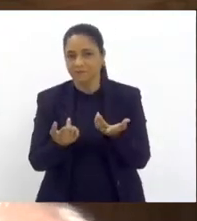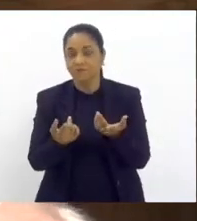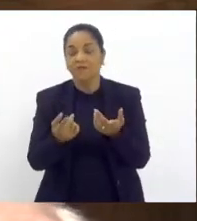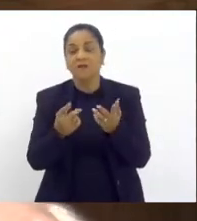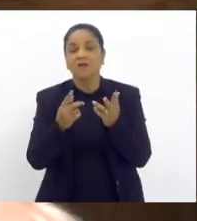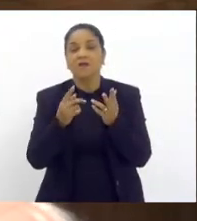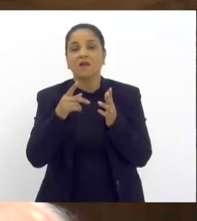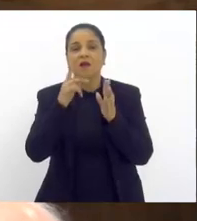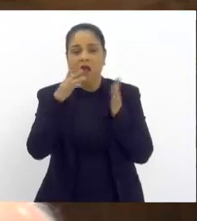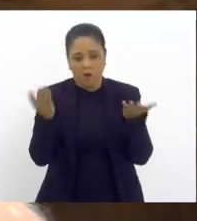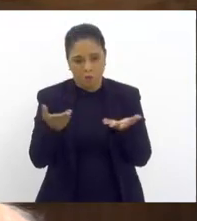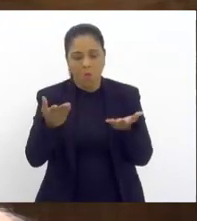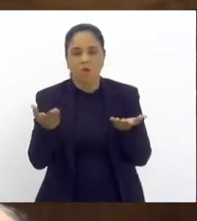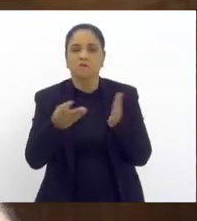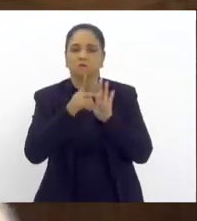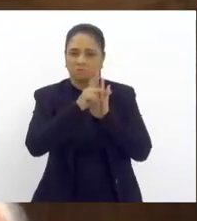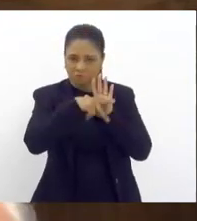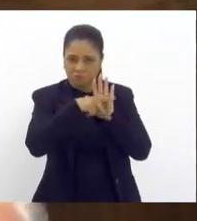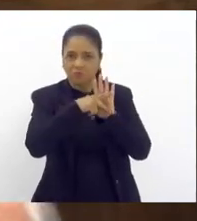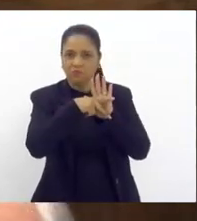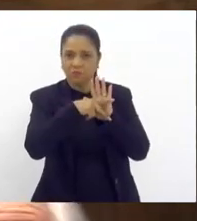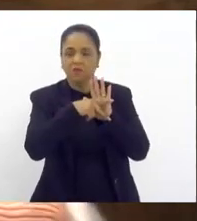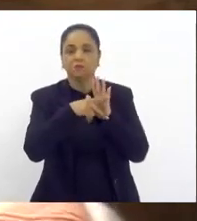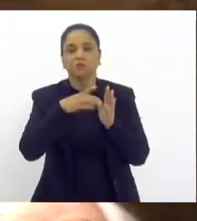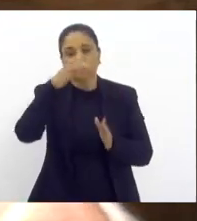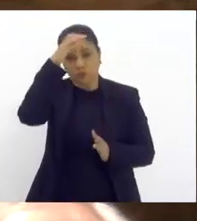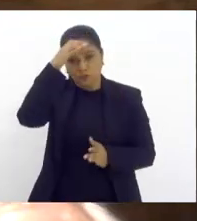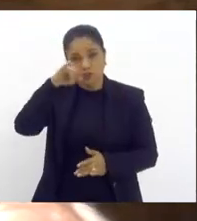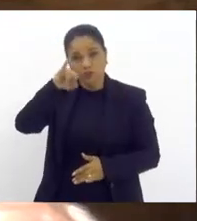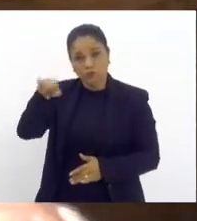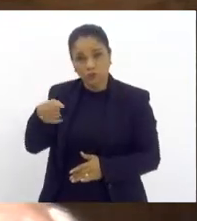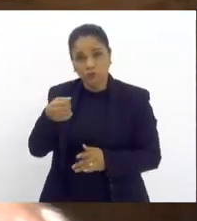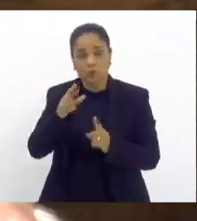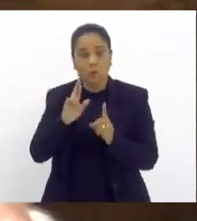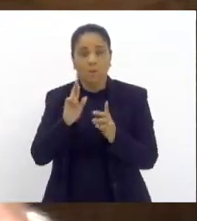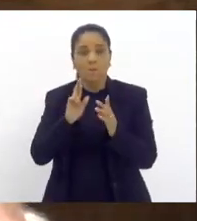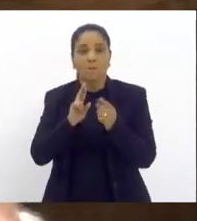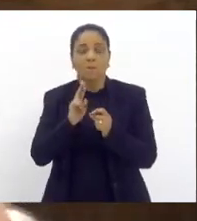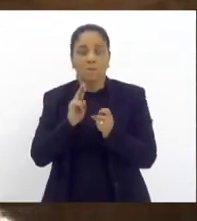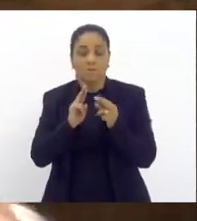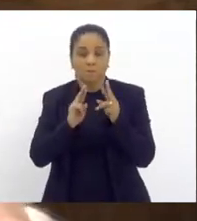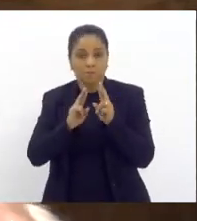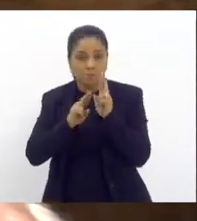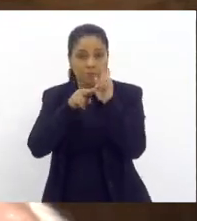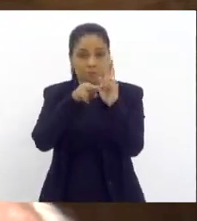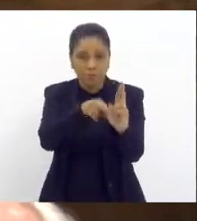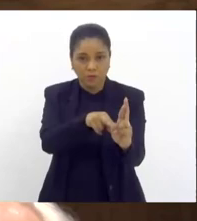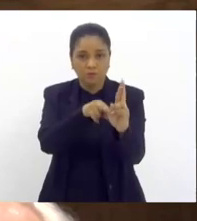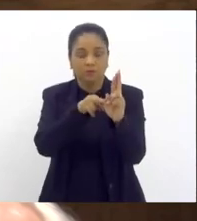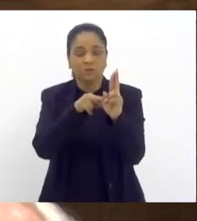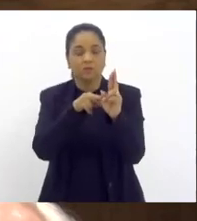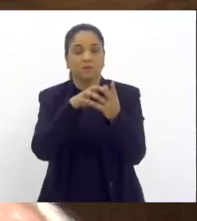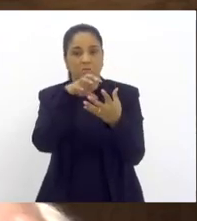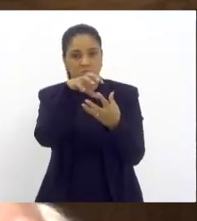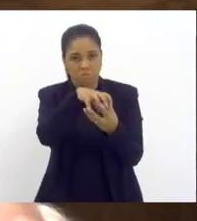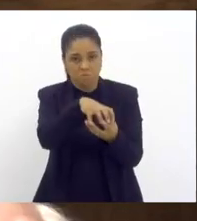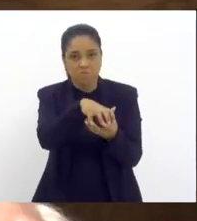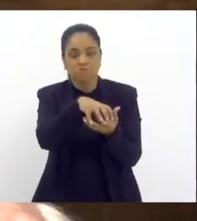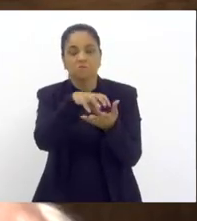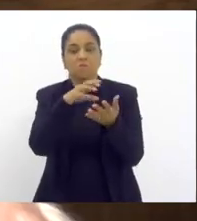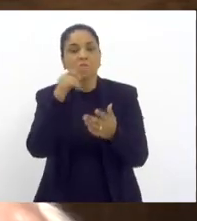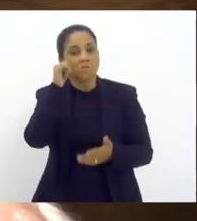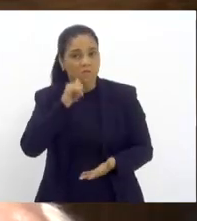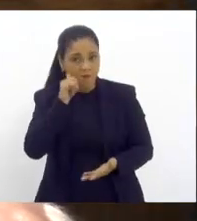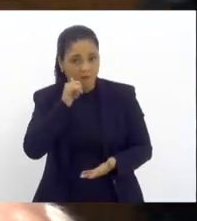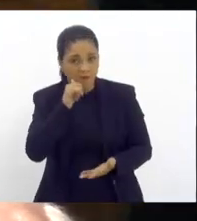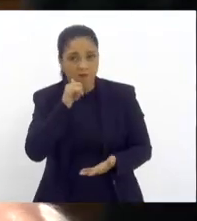projeto tão amplamente defendido pela deputada Tia Ju, da Procuradoria da Mulher, que, aliás, peço a Vossa Excelência para reincluí-lo, porque já está saneada a questão. E a